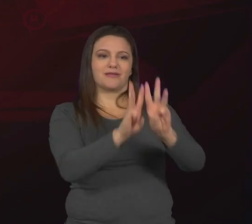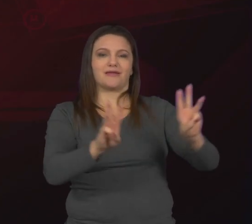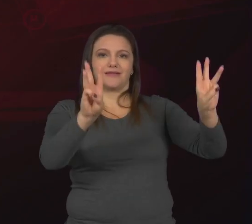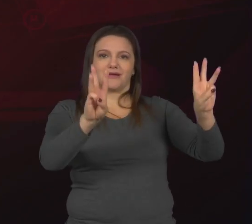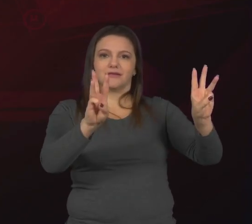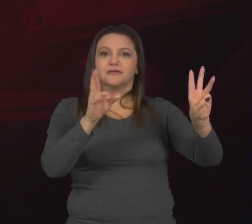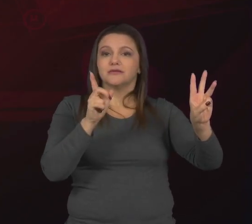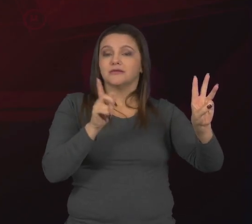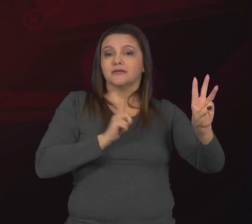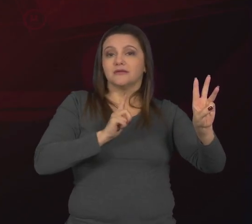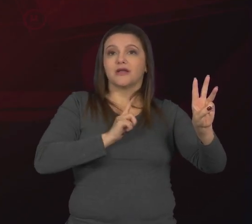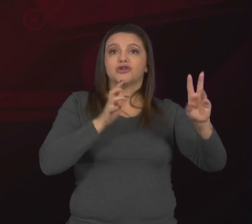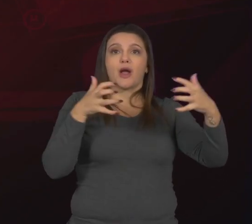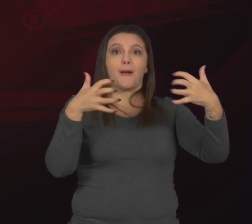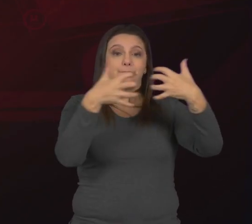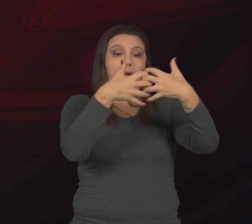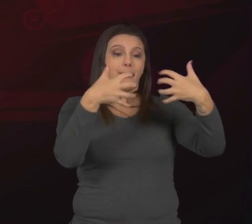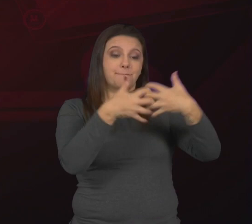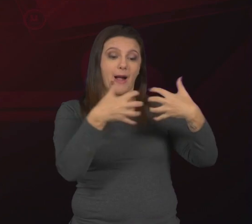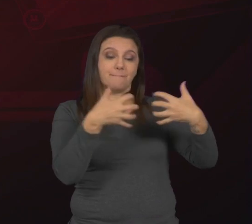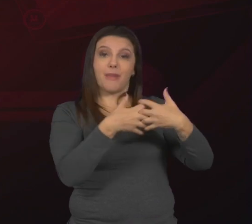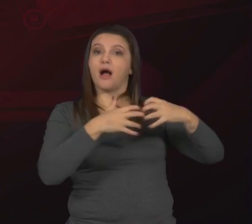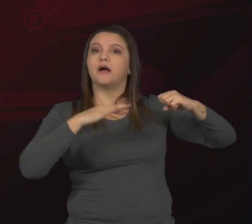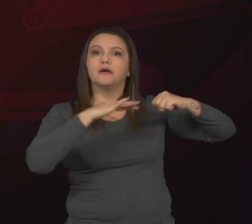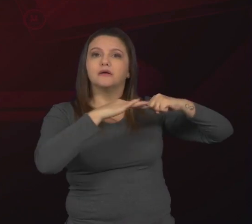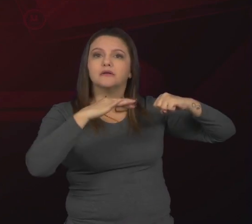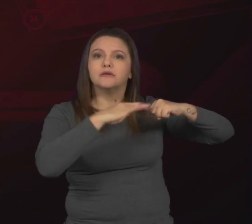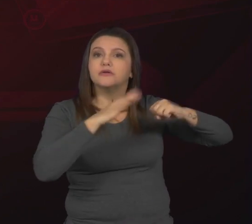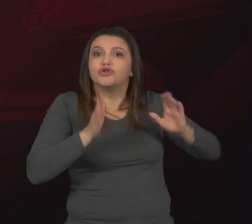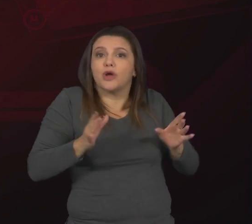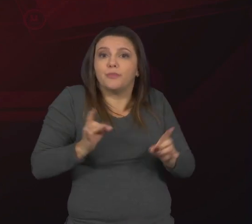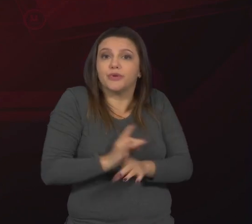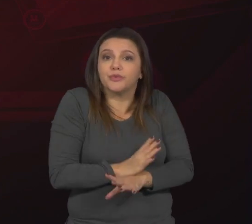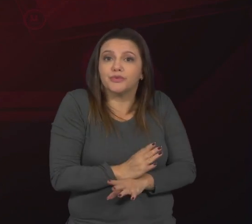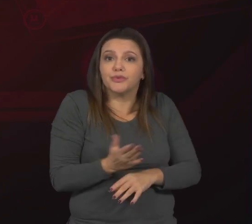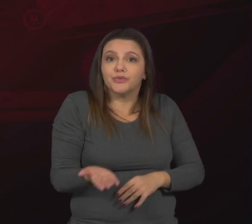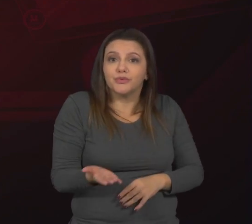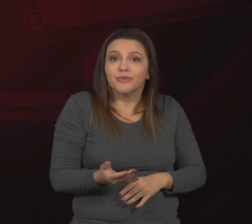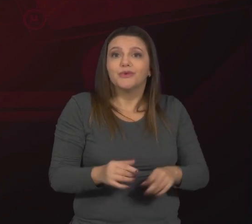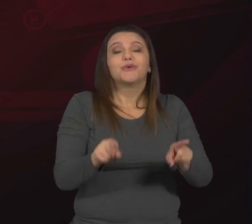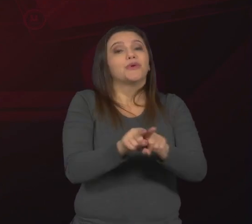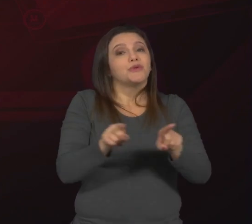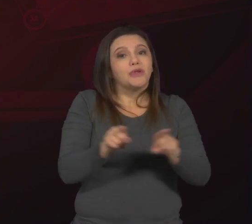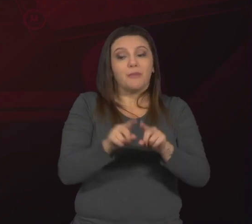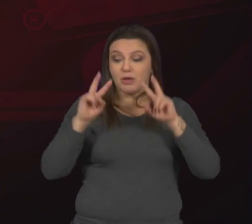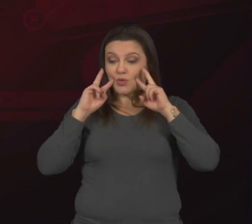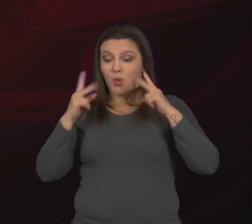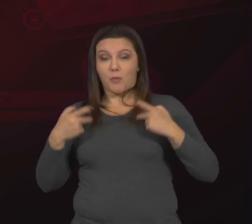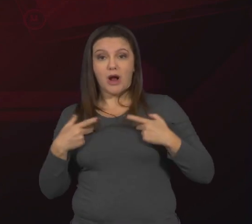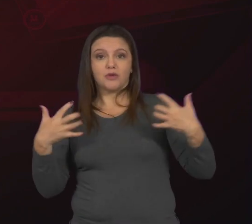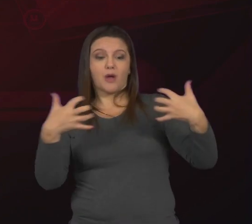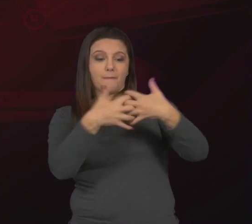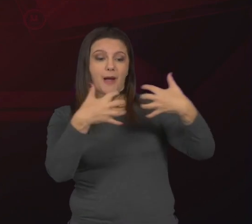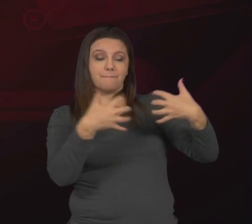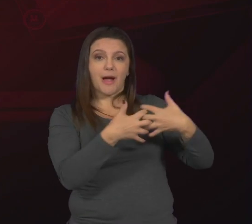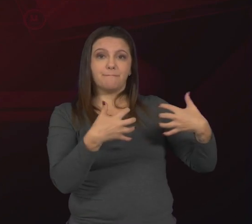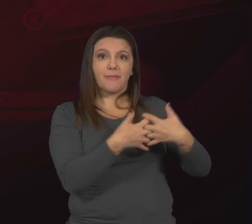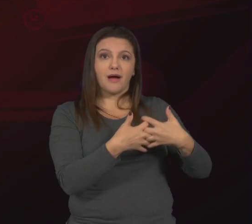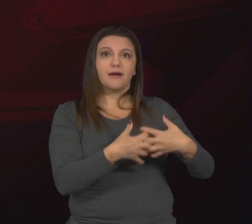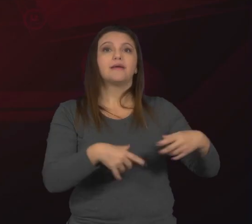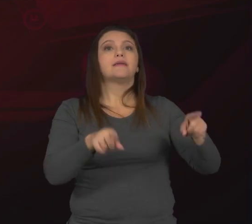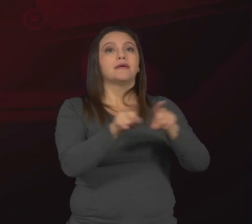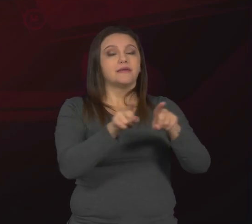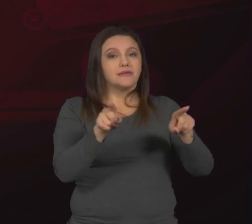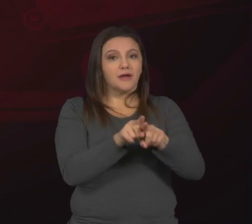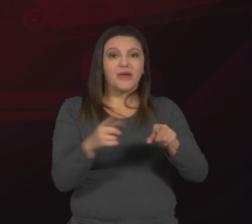exemplo, integração com banco de dados. Ele traz, por exemplo, já a interação do usuário, ele traz já gestão de sessão